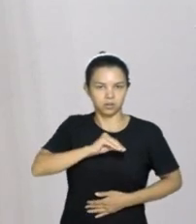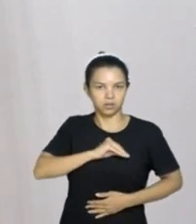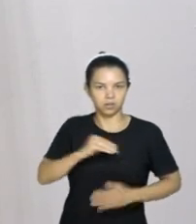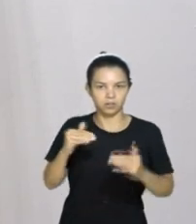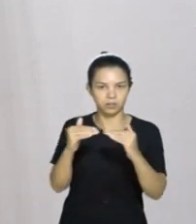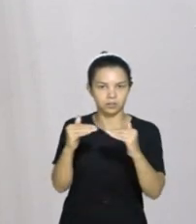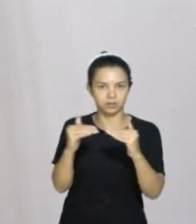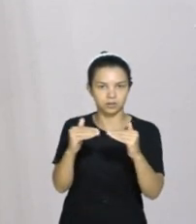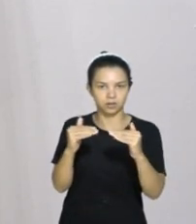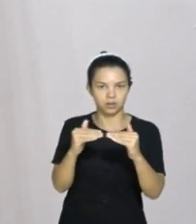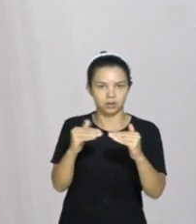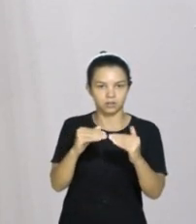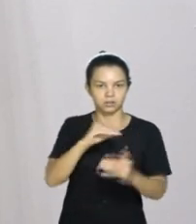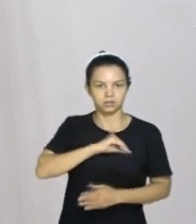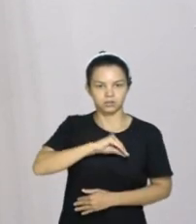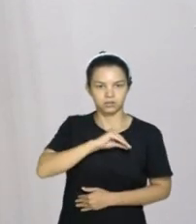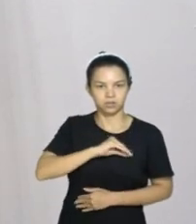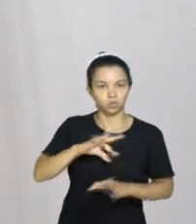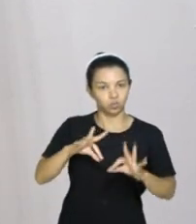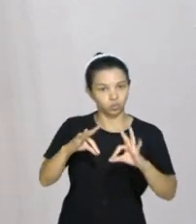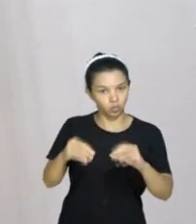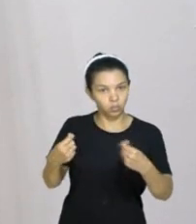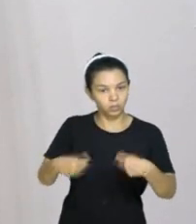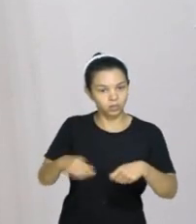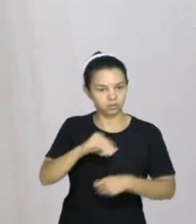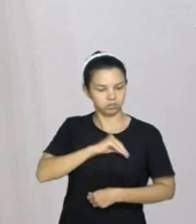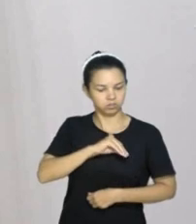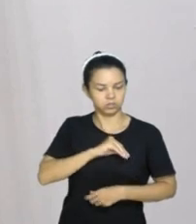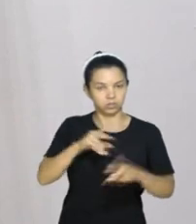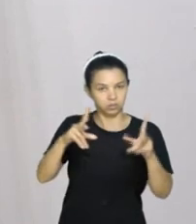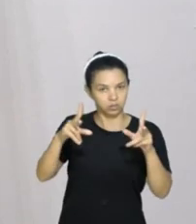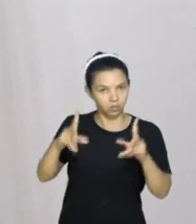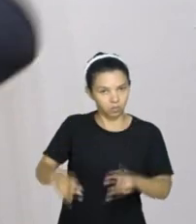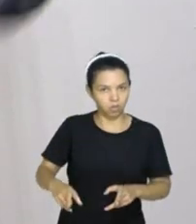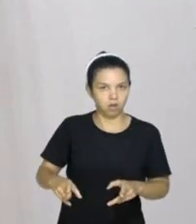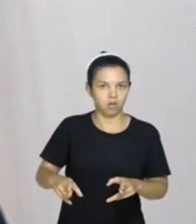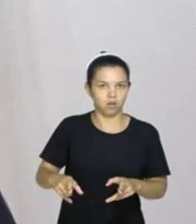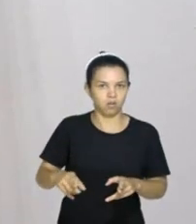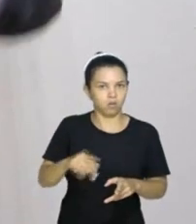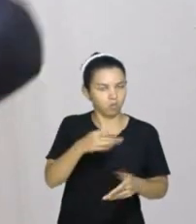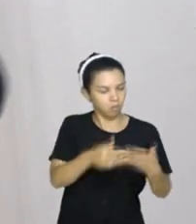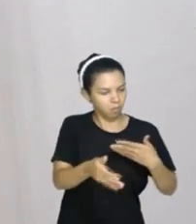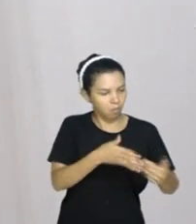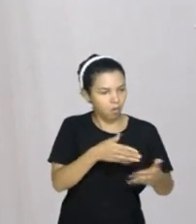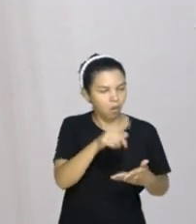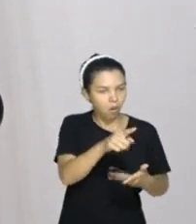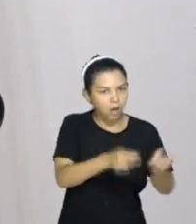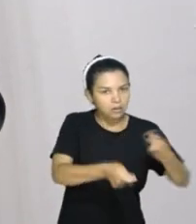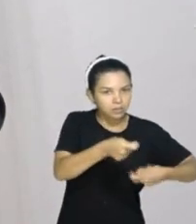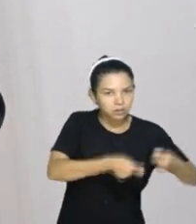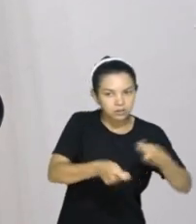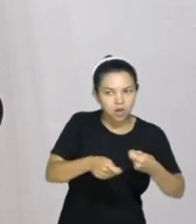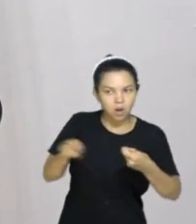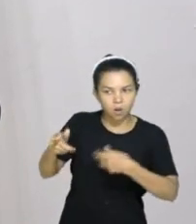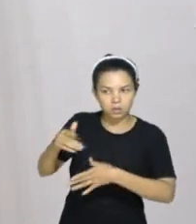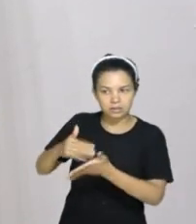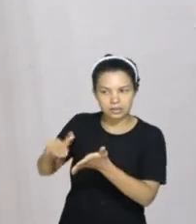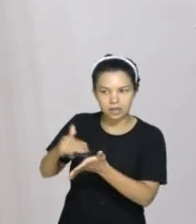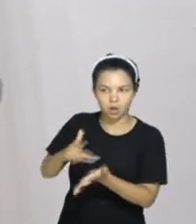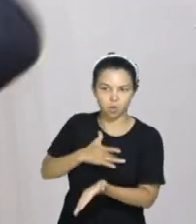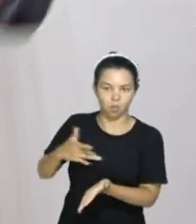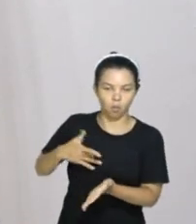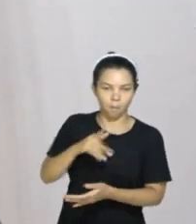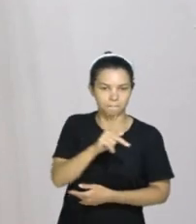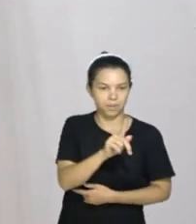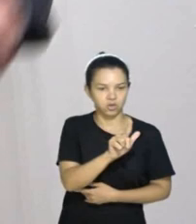todo mundo tem que ganhar igual não importa se trabalhar na Secretaria de Administração você trabalha na Secretaria da Saúde você sabe que trabalha na pge